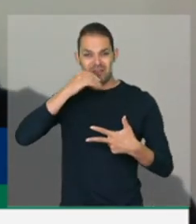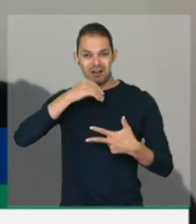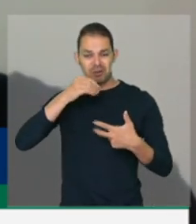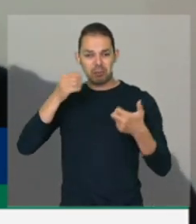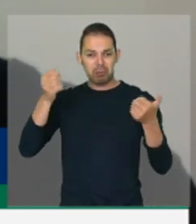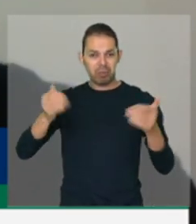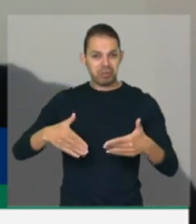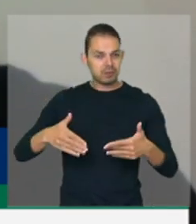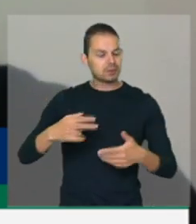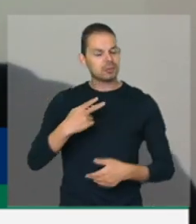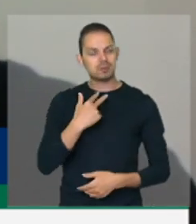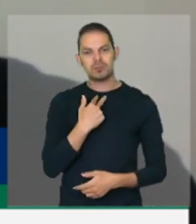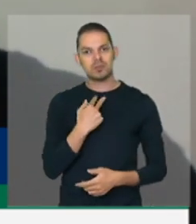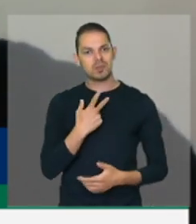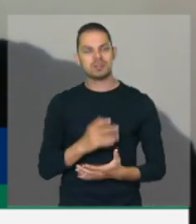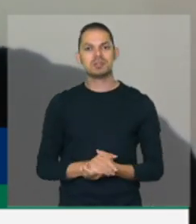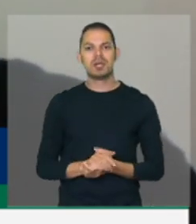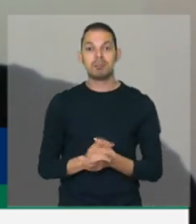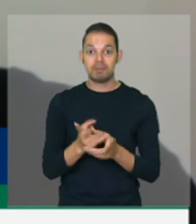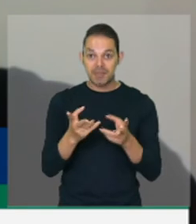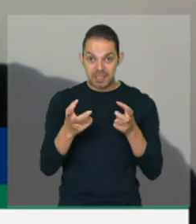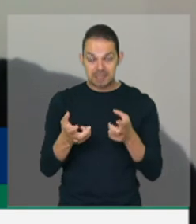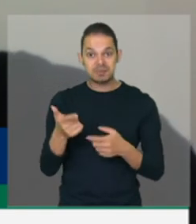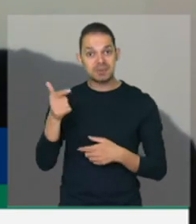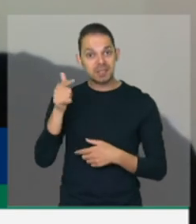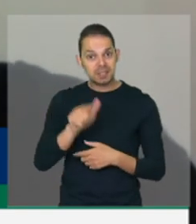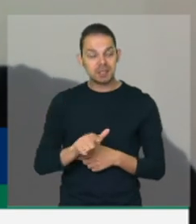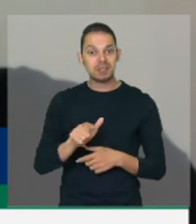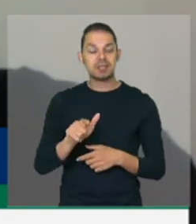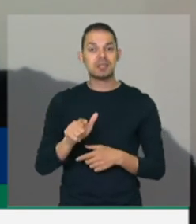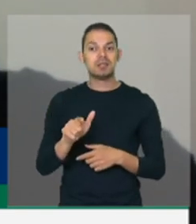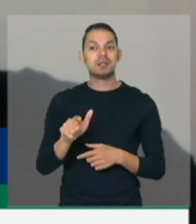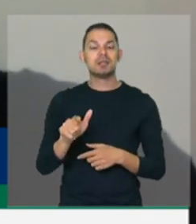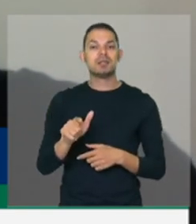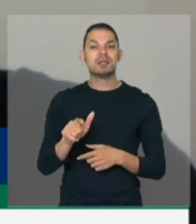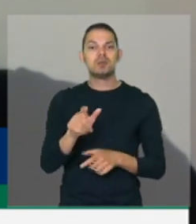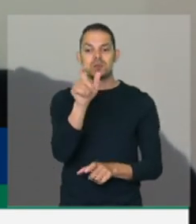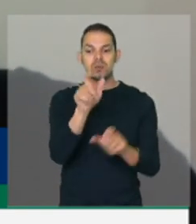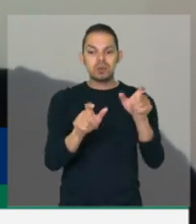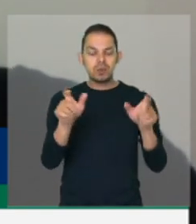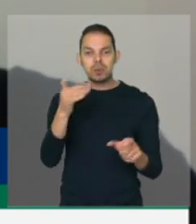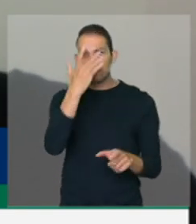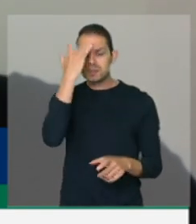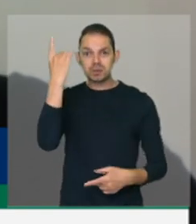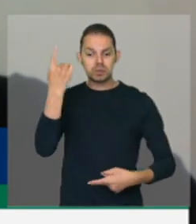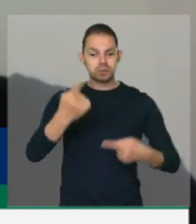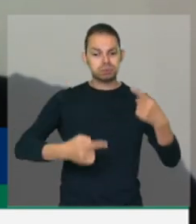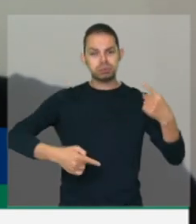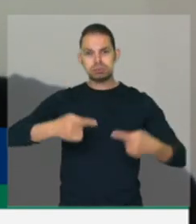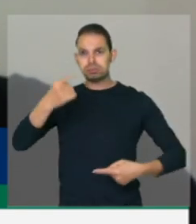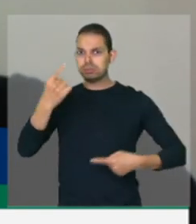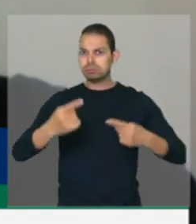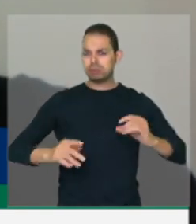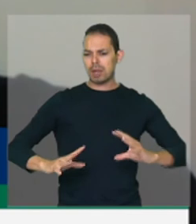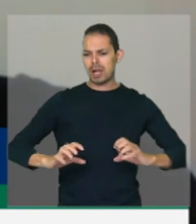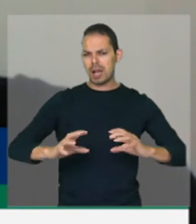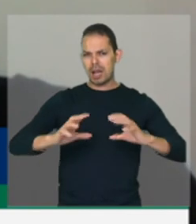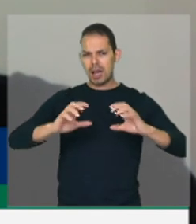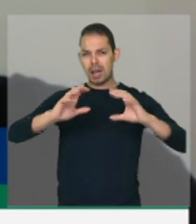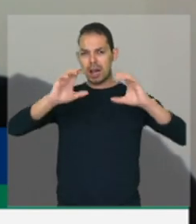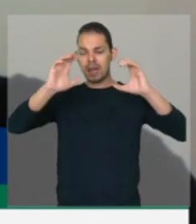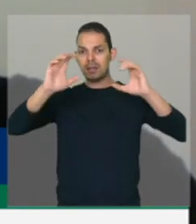relativizado. Percebe-se mais de uma ocasião em vídeos onde os membros aparecem discutindo calorosamente nos poderes, mas